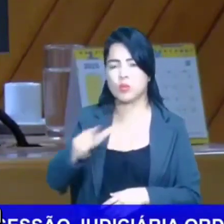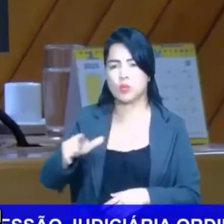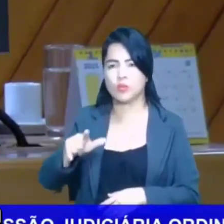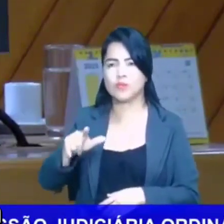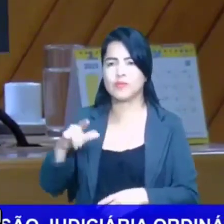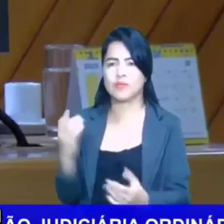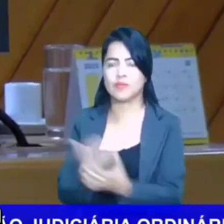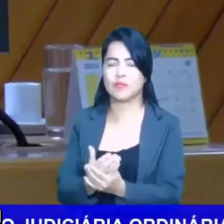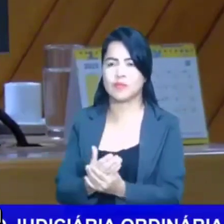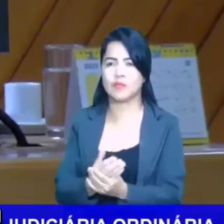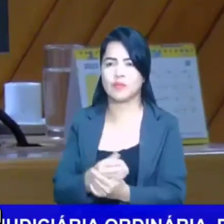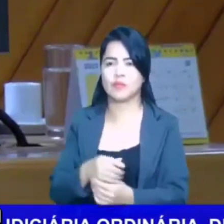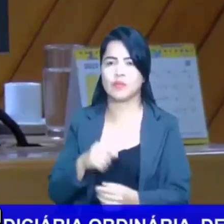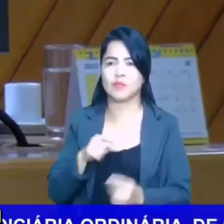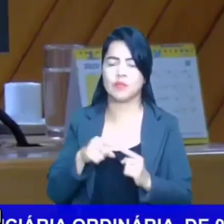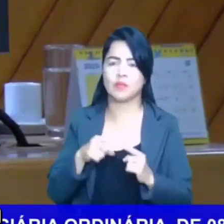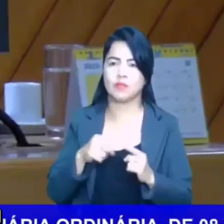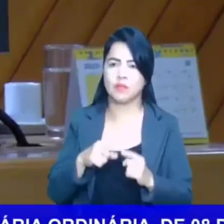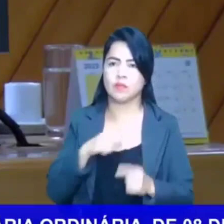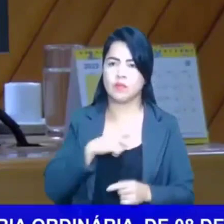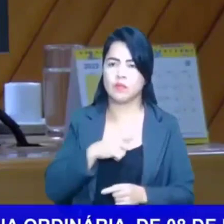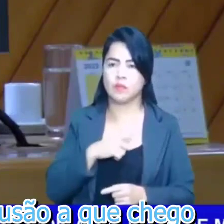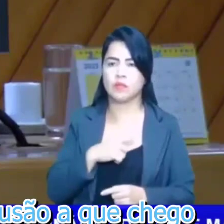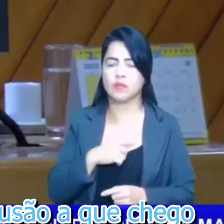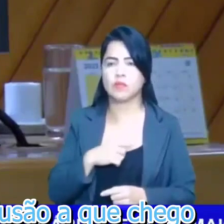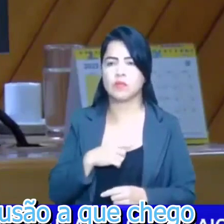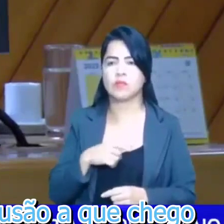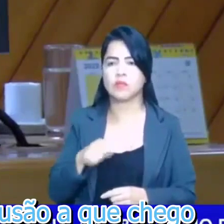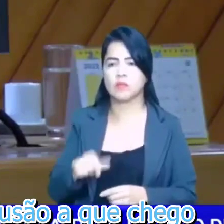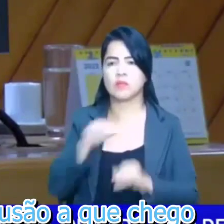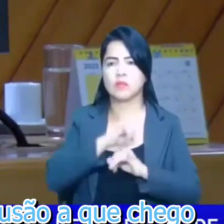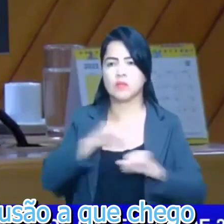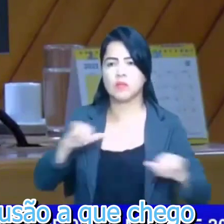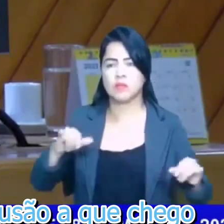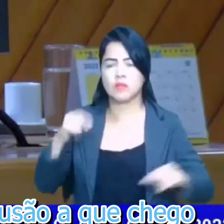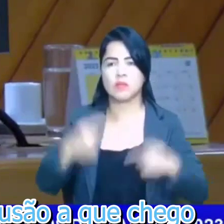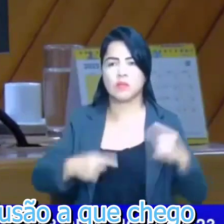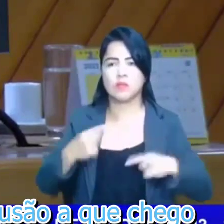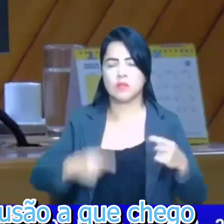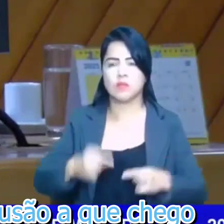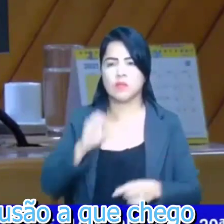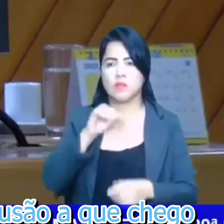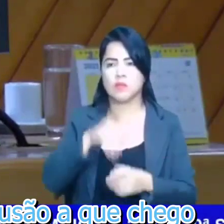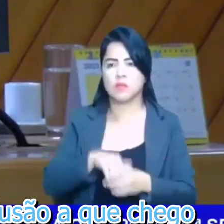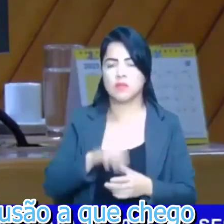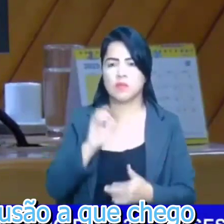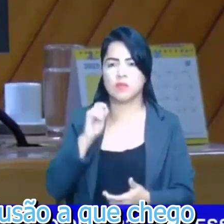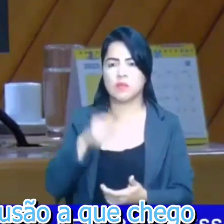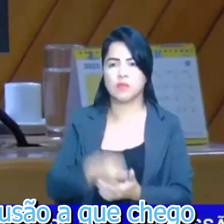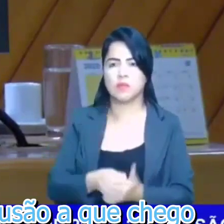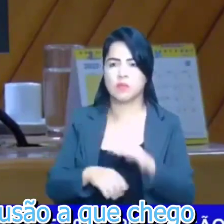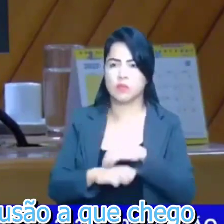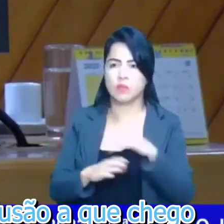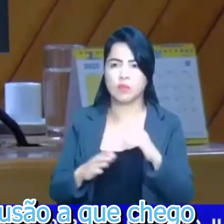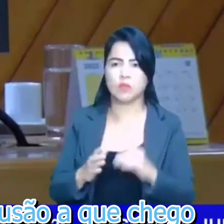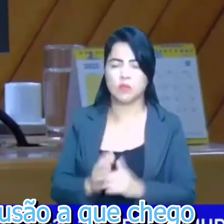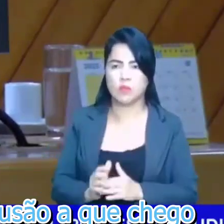por meio de acórdão que considerou caracterizada propaganda eleitoral paga na internet. Contudo, a mesma